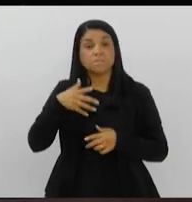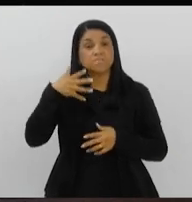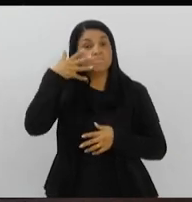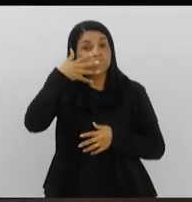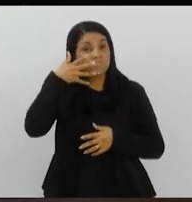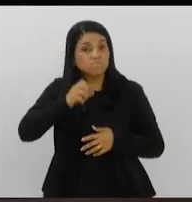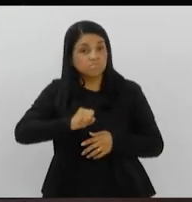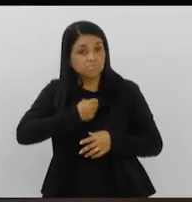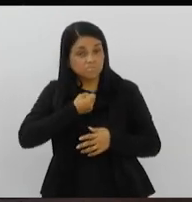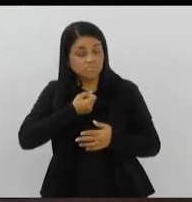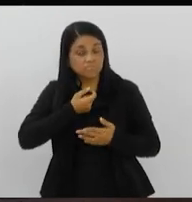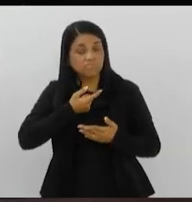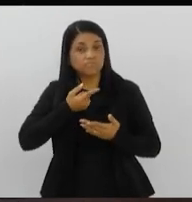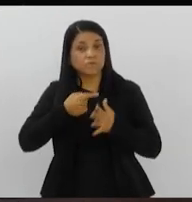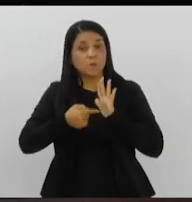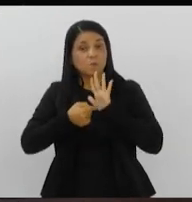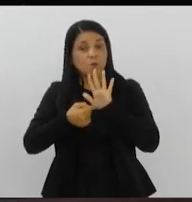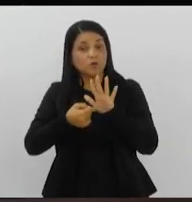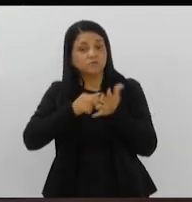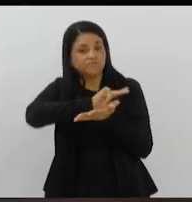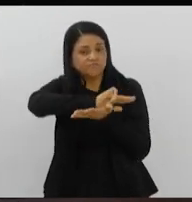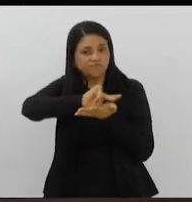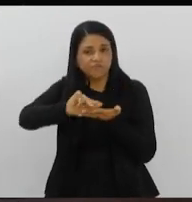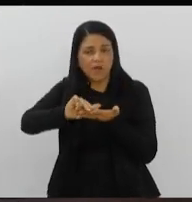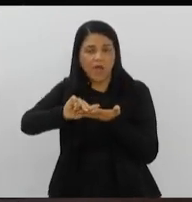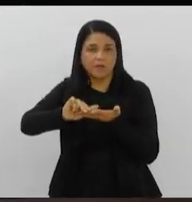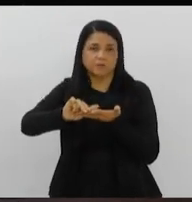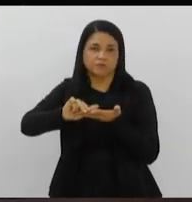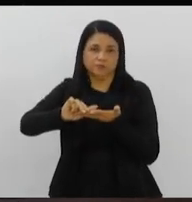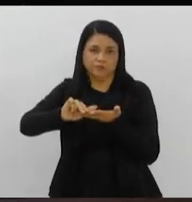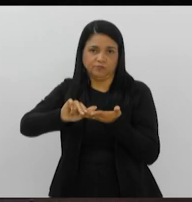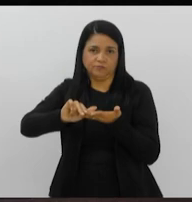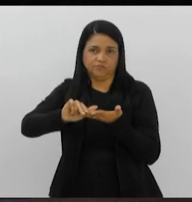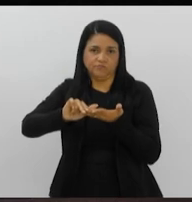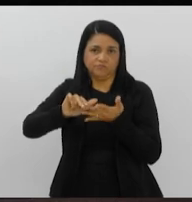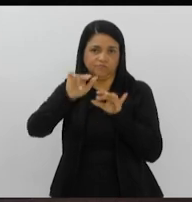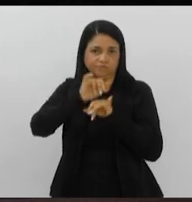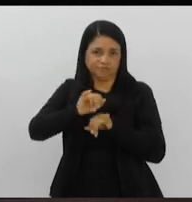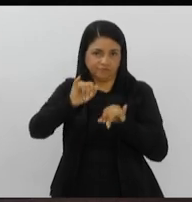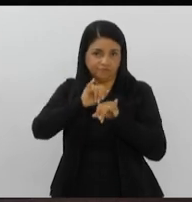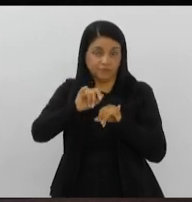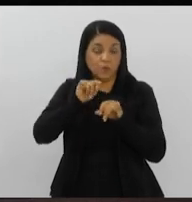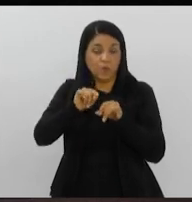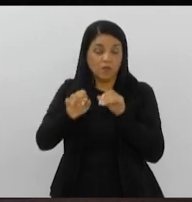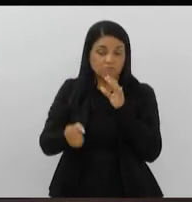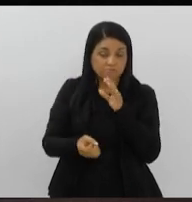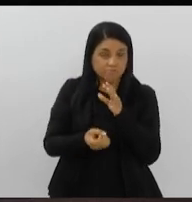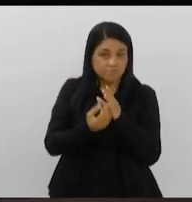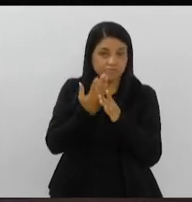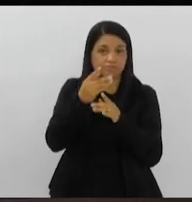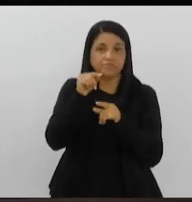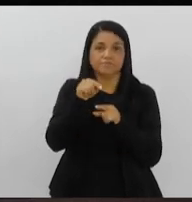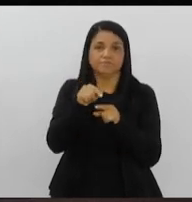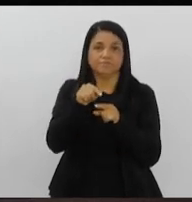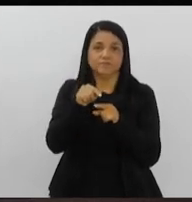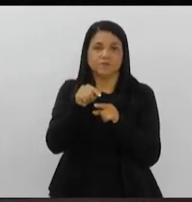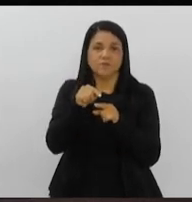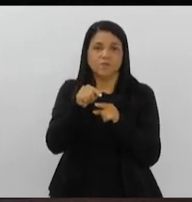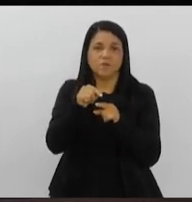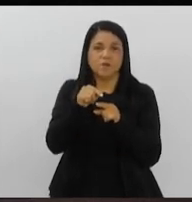formas. E uma das formas que ele tem é o de criar, deputado Luiz Paulo, uma